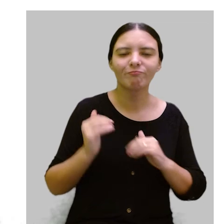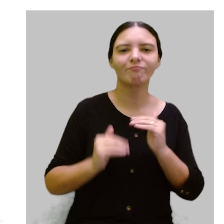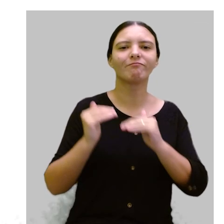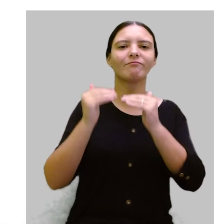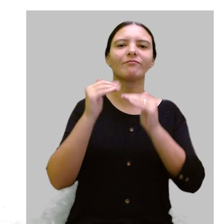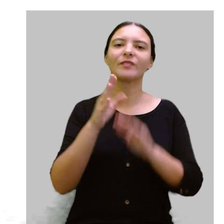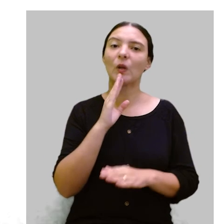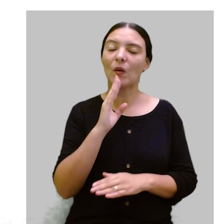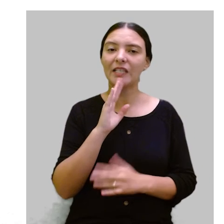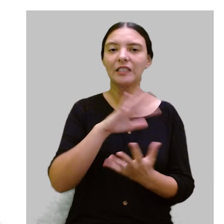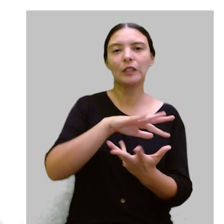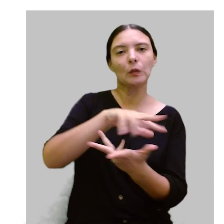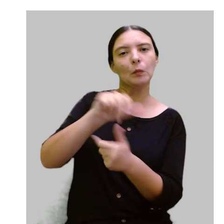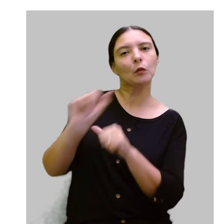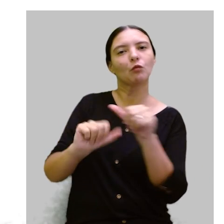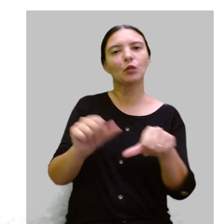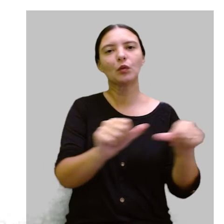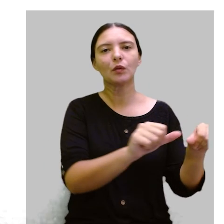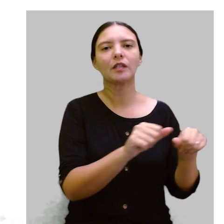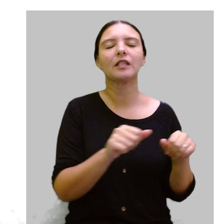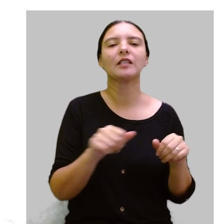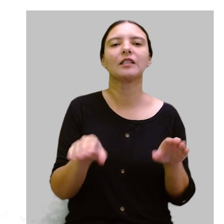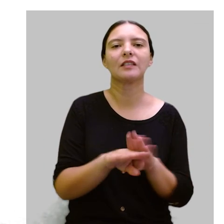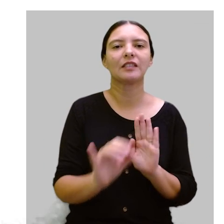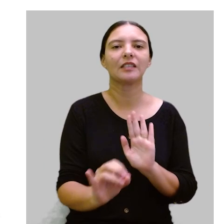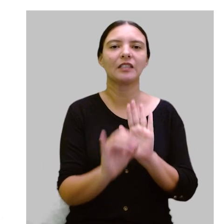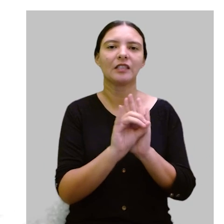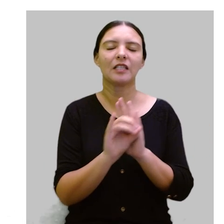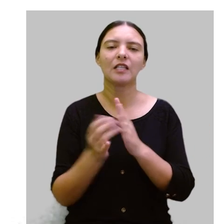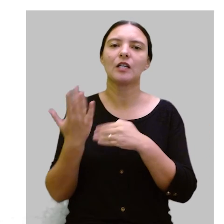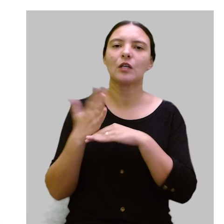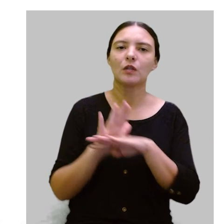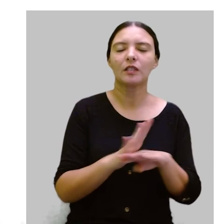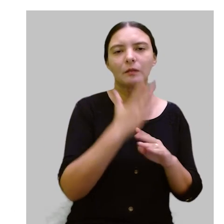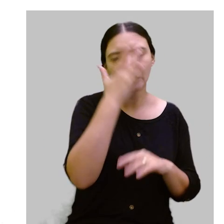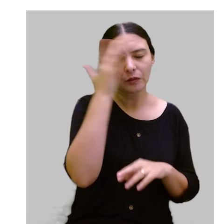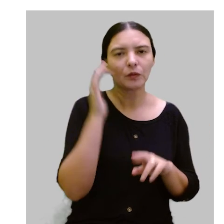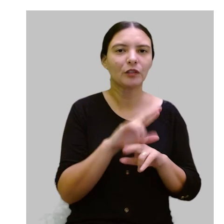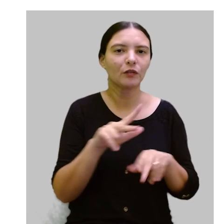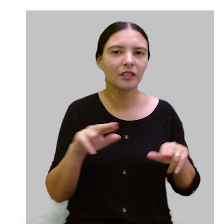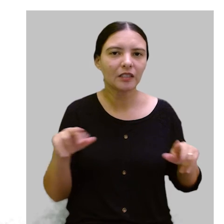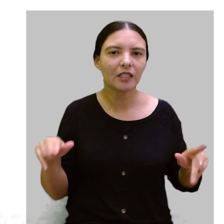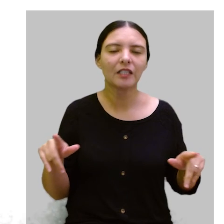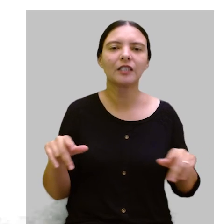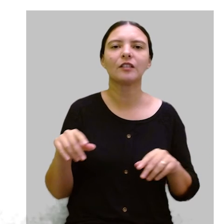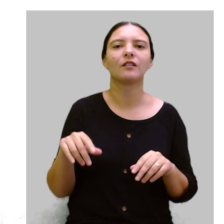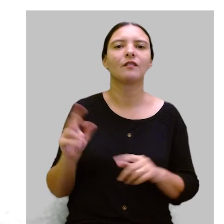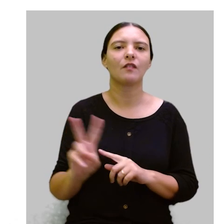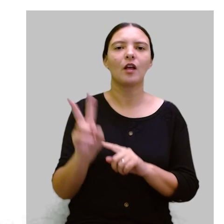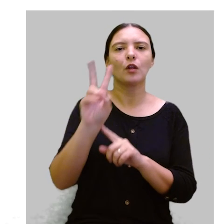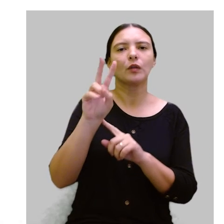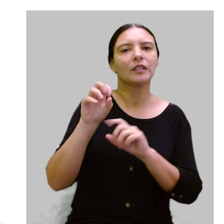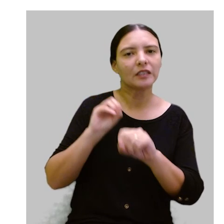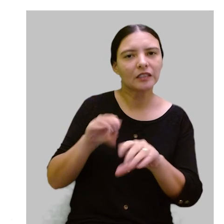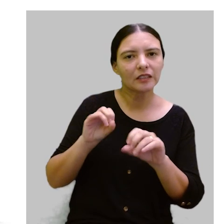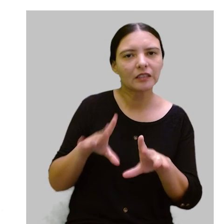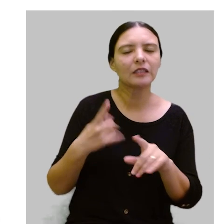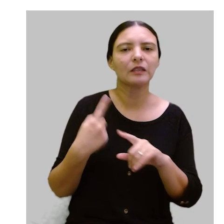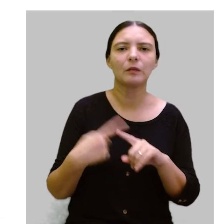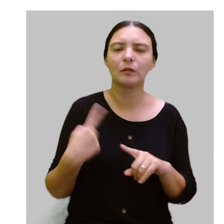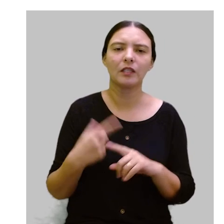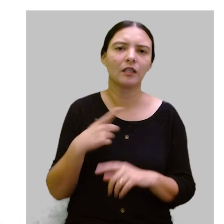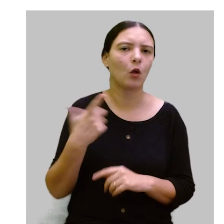permitindo conhecer e transformar o mundo, criando identidades e ajudando a respeitar as diversidades, ensinando valores, além de ter inúmeras